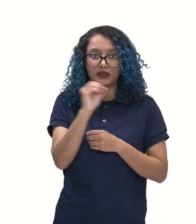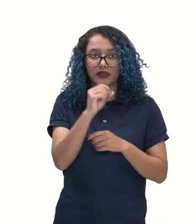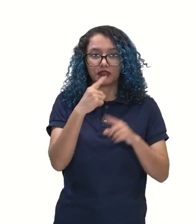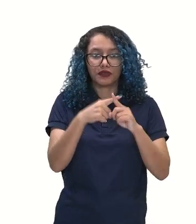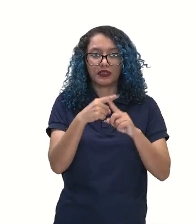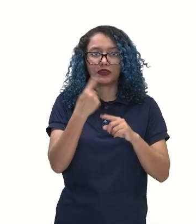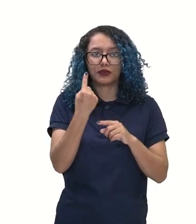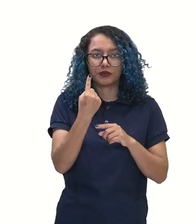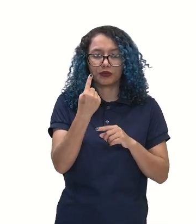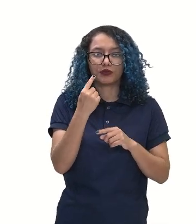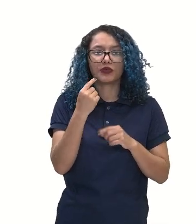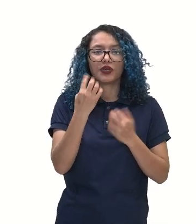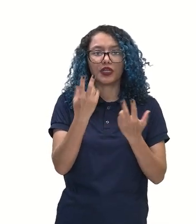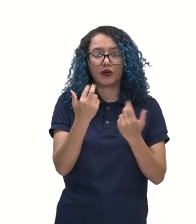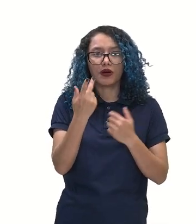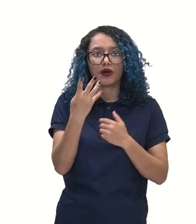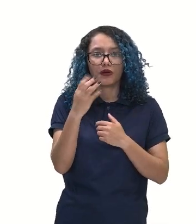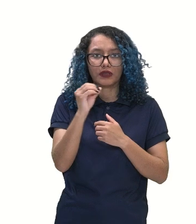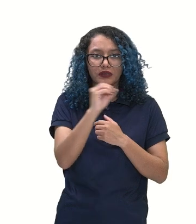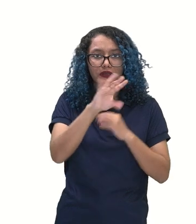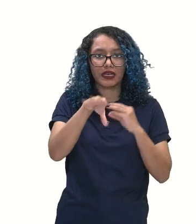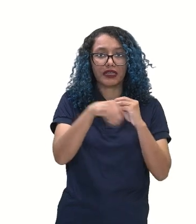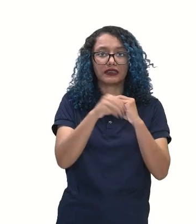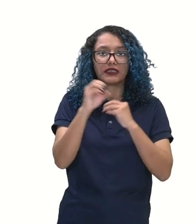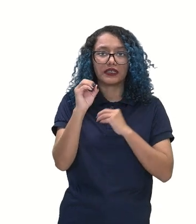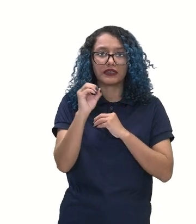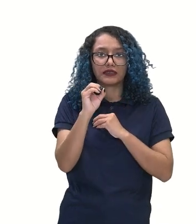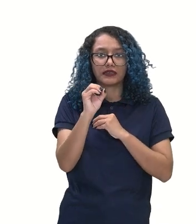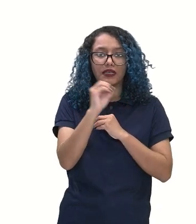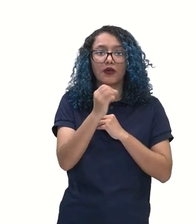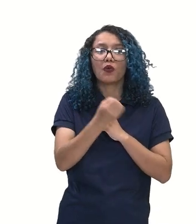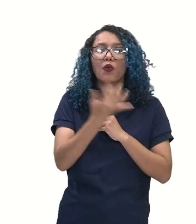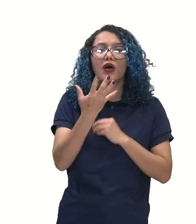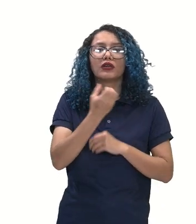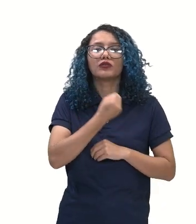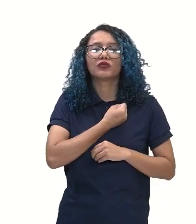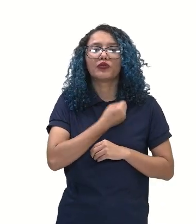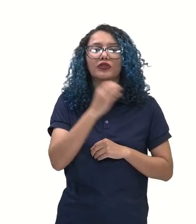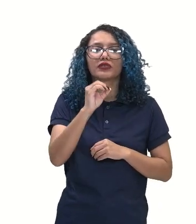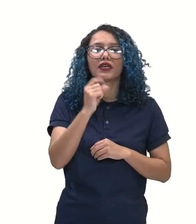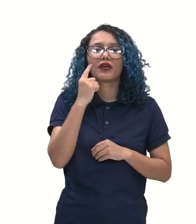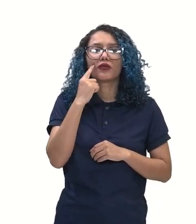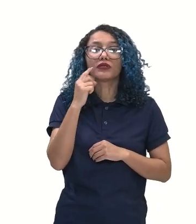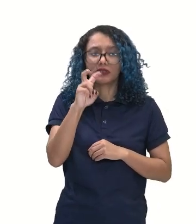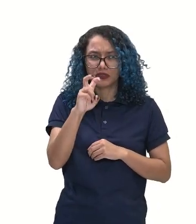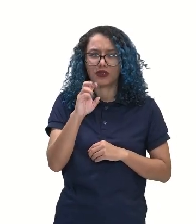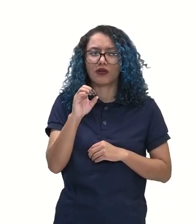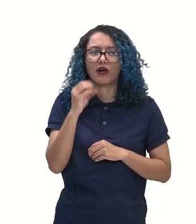zeros. Então, zero nós temos aqui 1, vamos contar aqui, 1, 2, 3, 4, 5. Então, vamos lá,